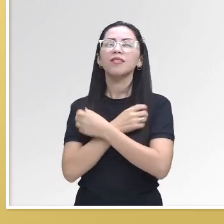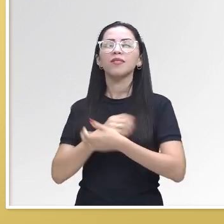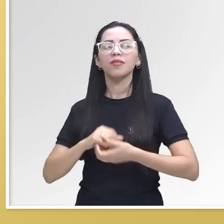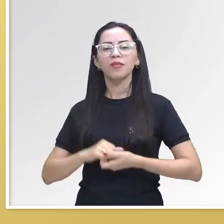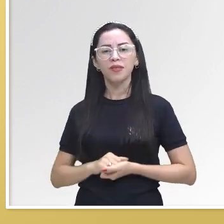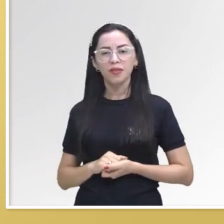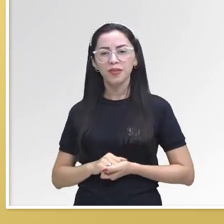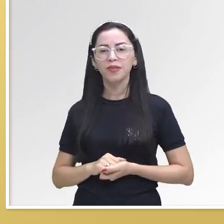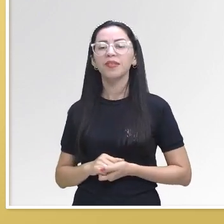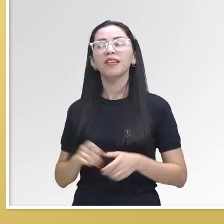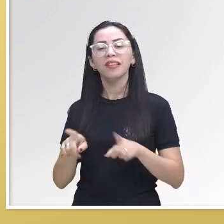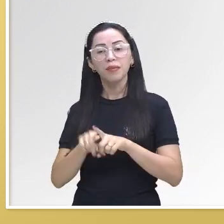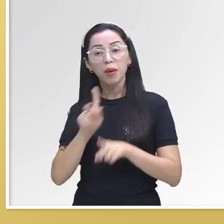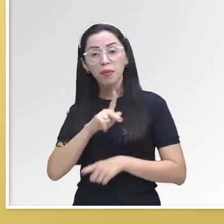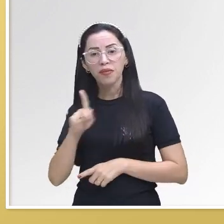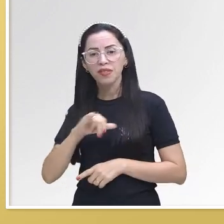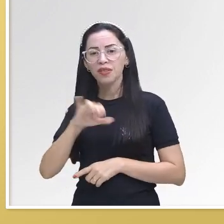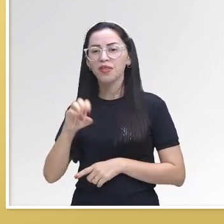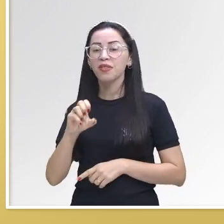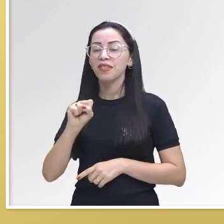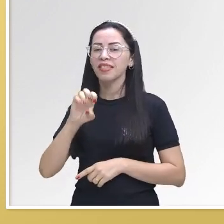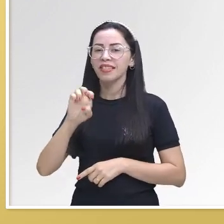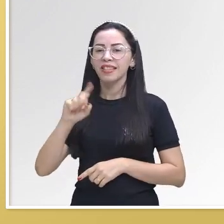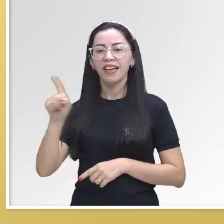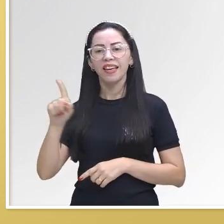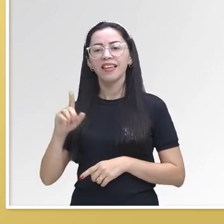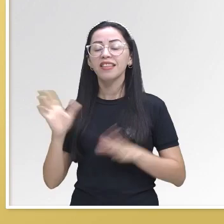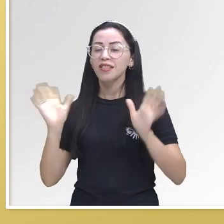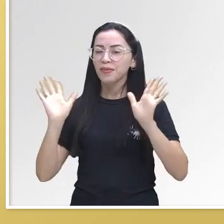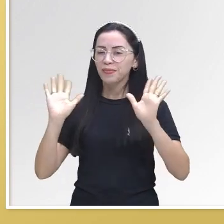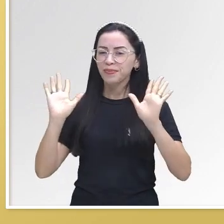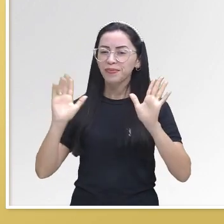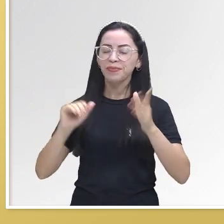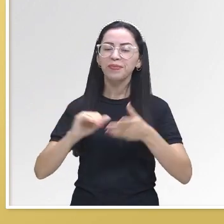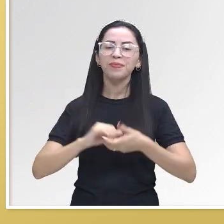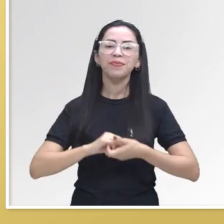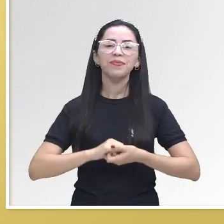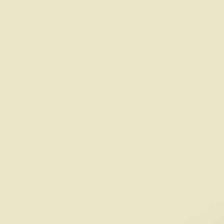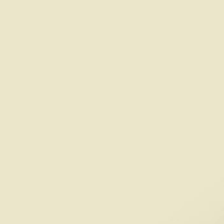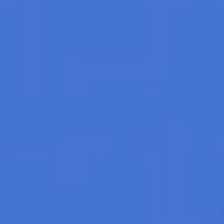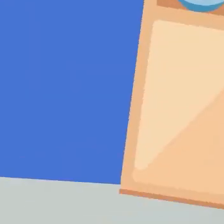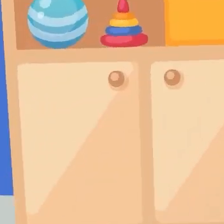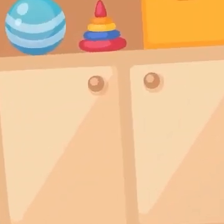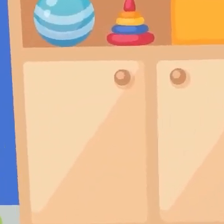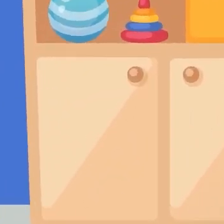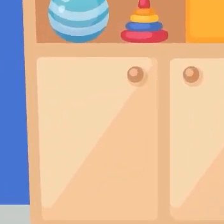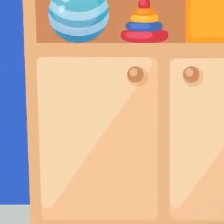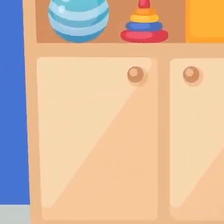E o professor José. Até a próxima aula. Tchau! Tchau, até a próxima.